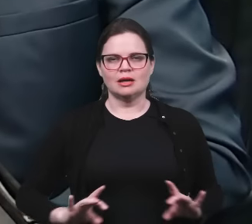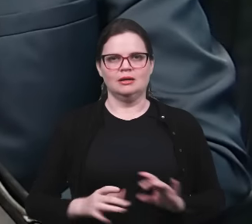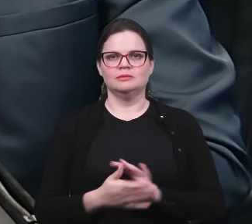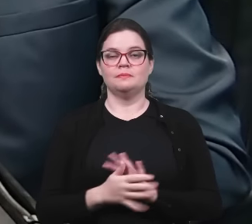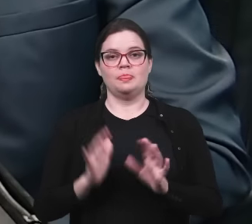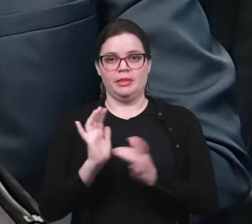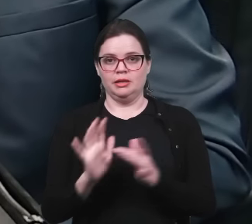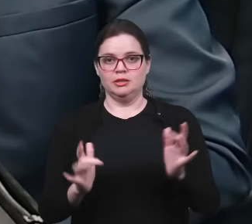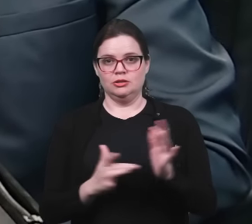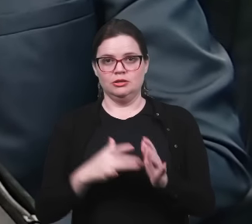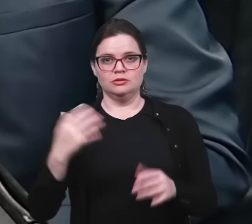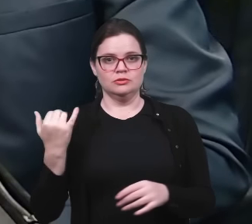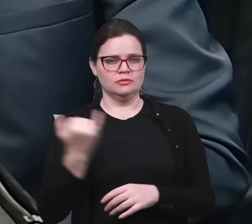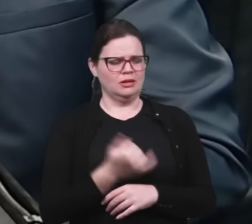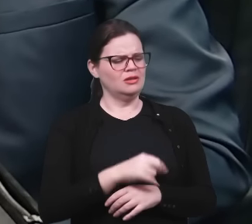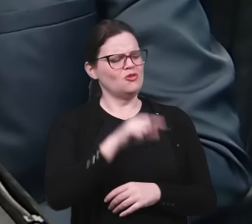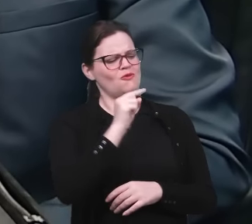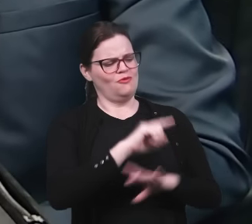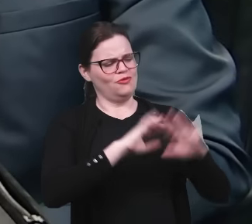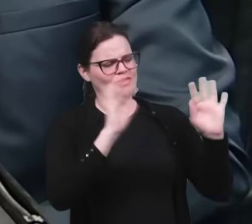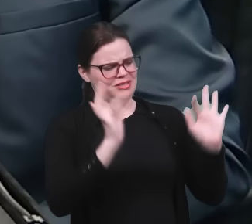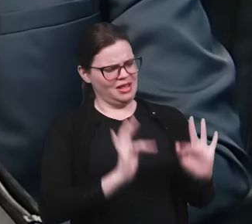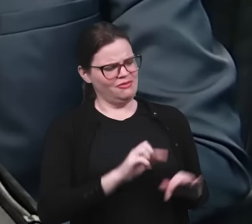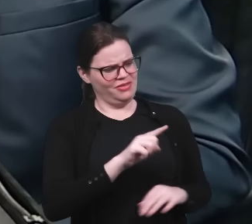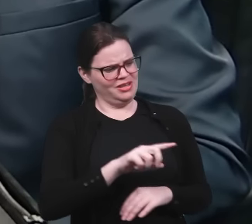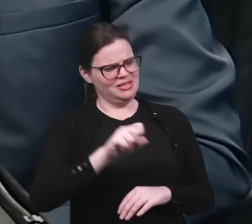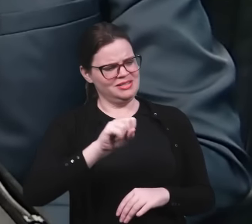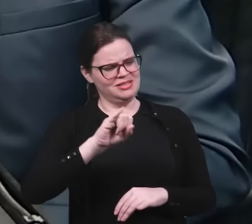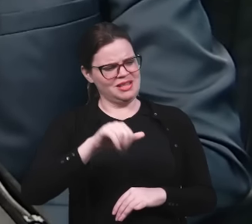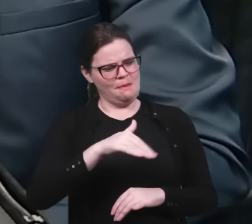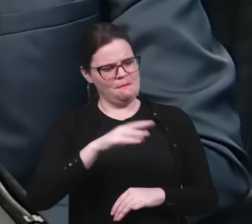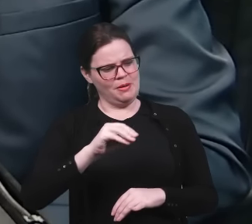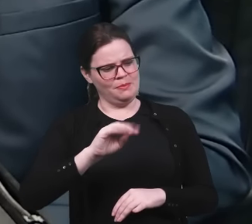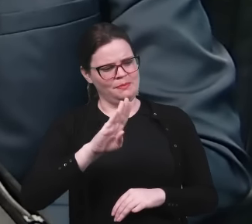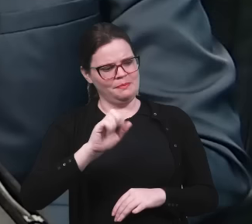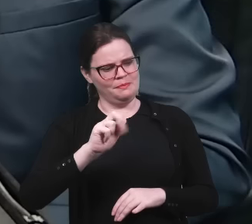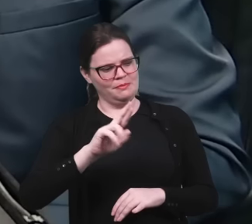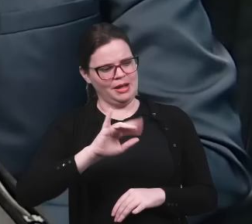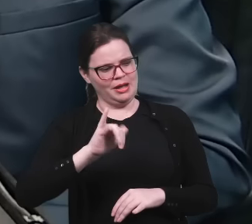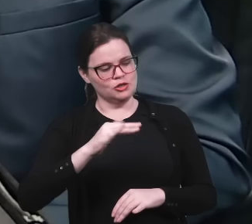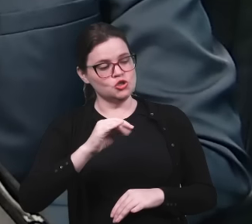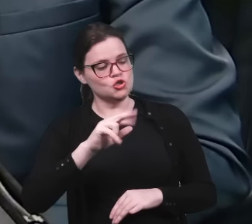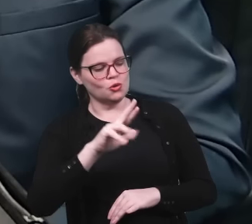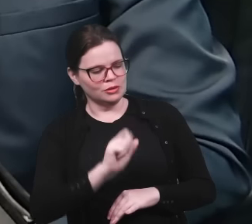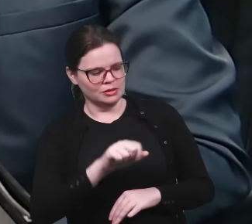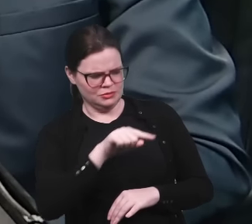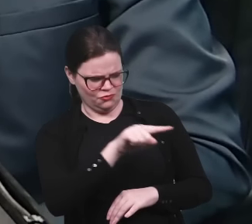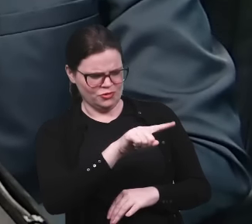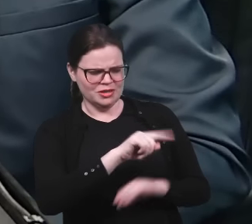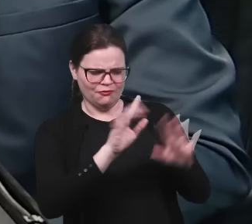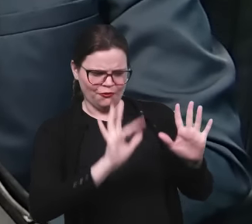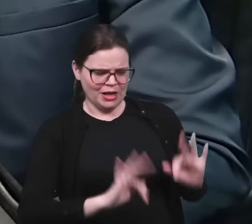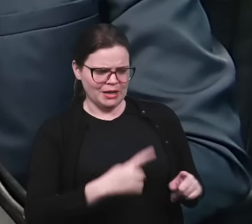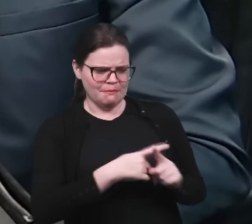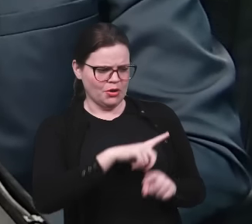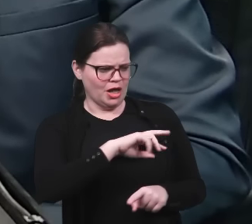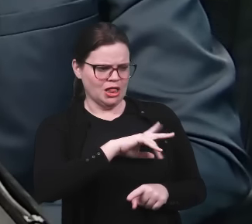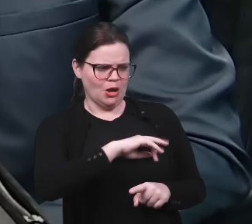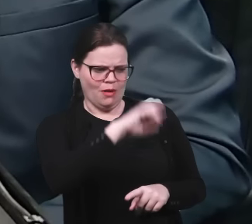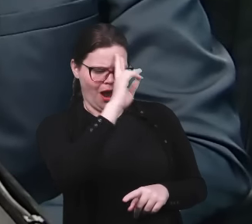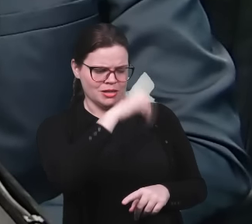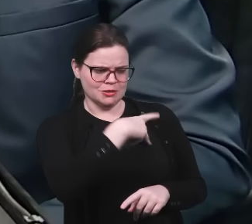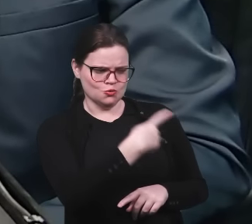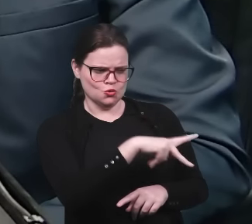que Jesus ele diz assim: Bem-aventurado és tu, Simão Barjonas, porque não foi carne ou